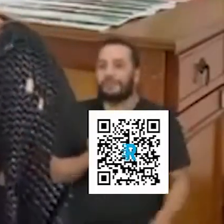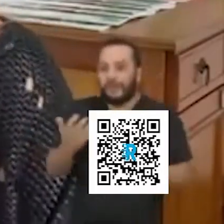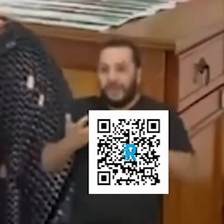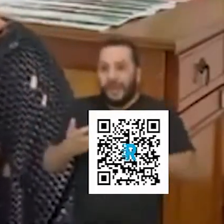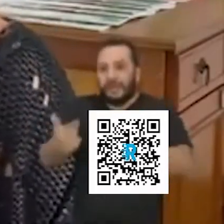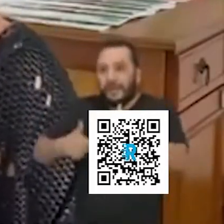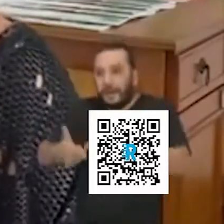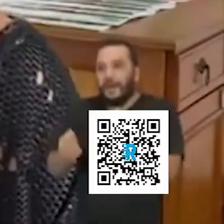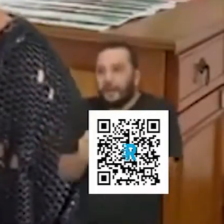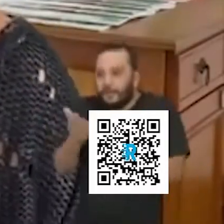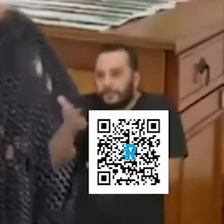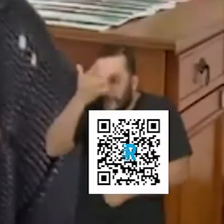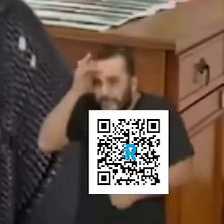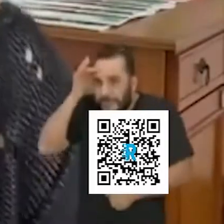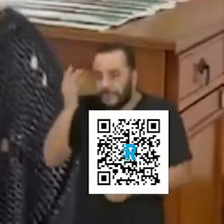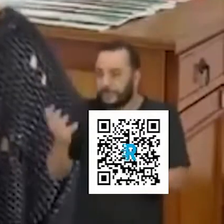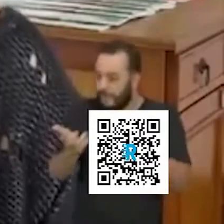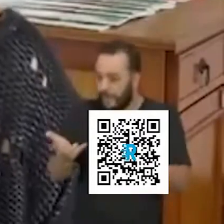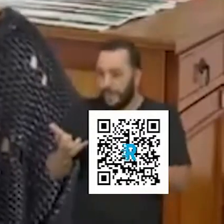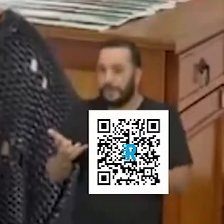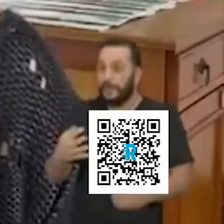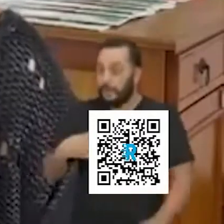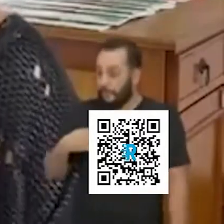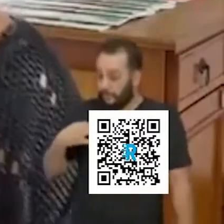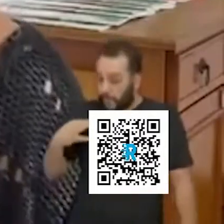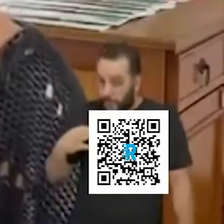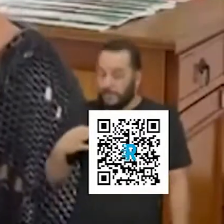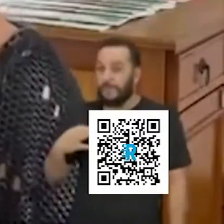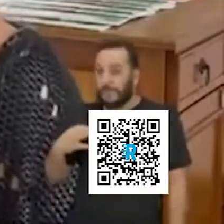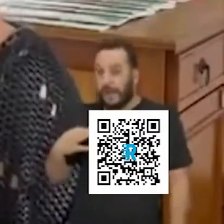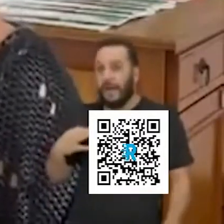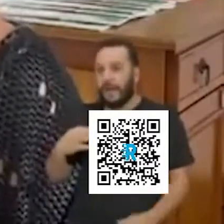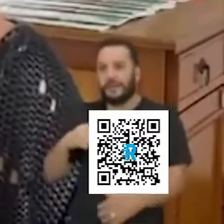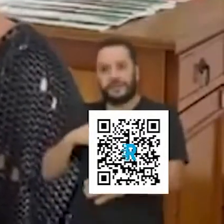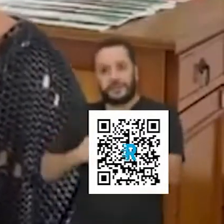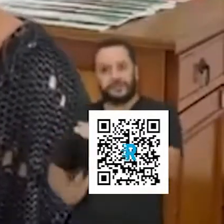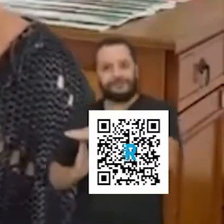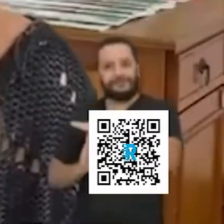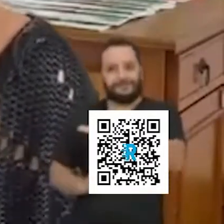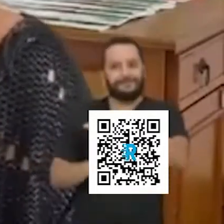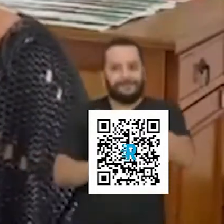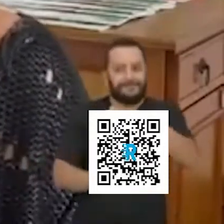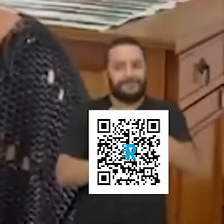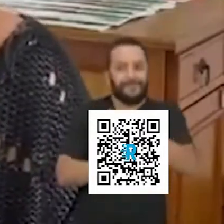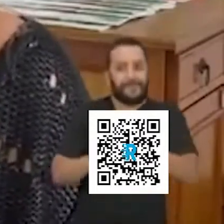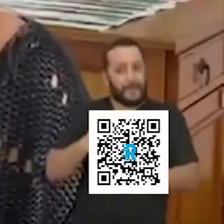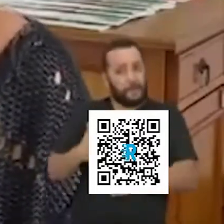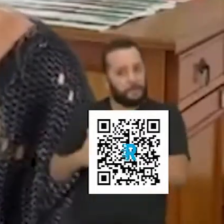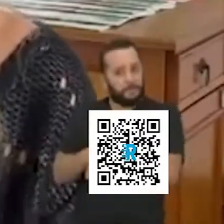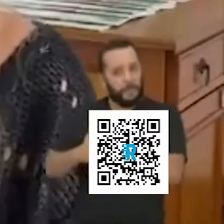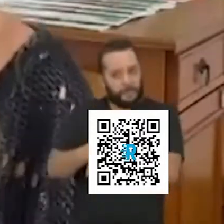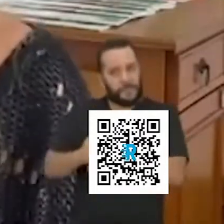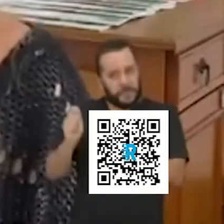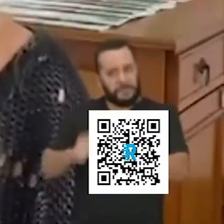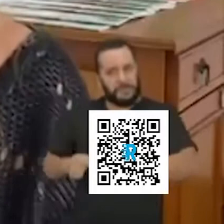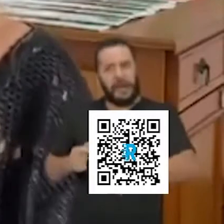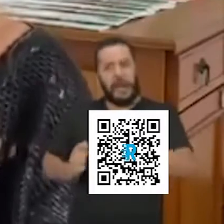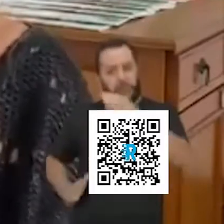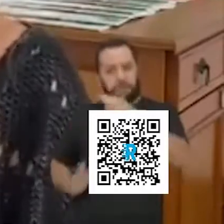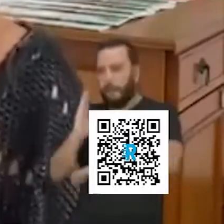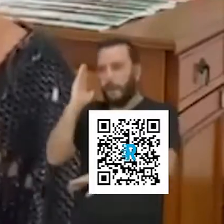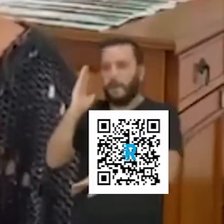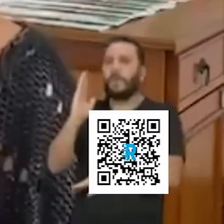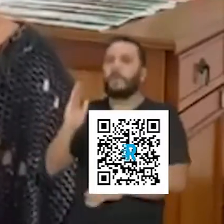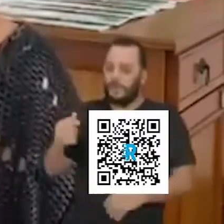com essas pessoas. Como voluntária, minha atuação vai ficar muito restrita. E aí eu descobri que lá na faculdade, onde